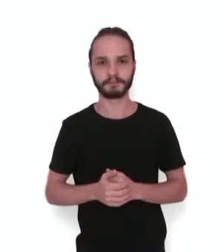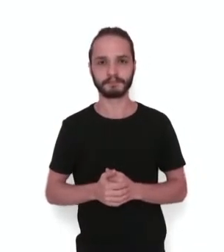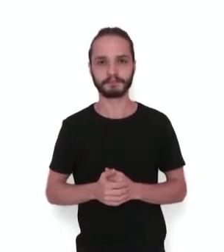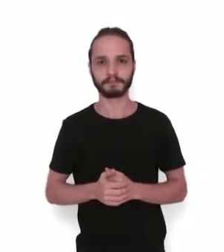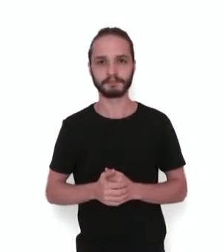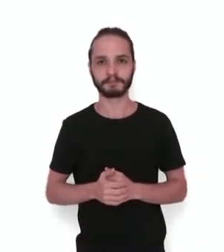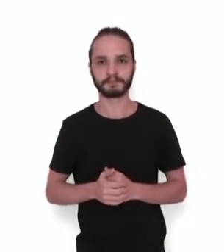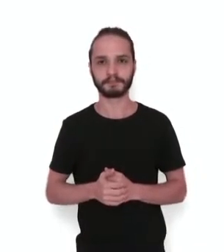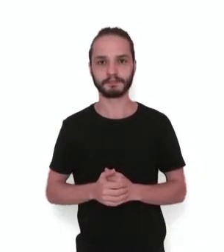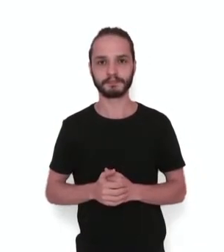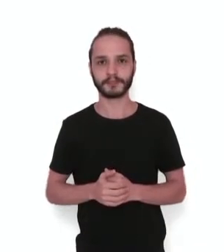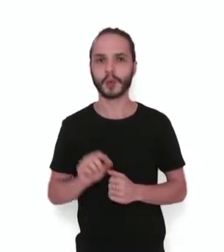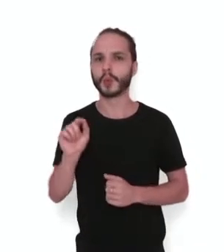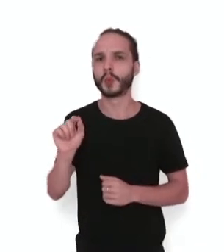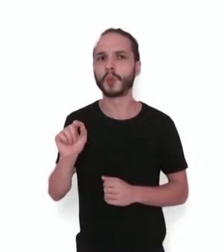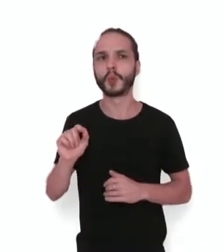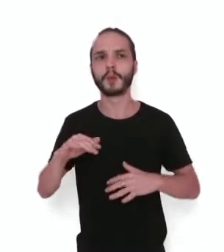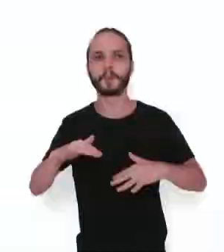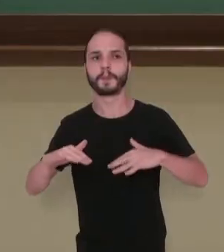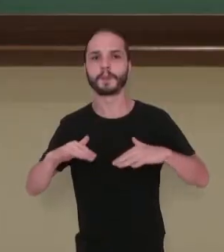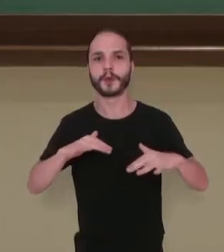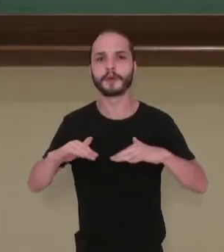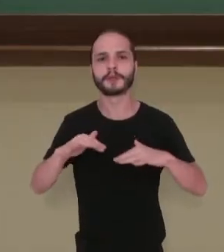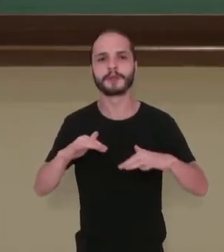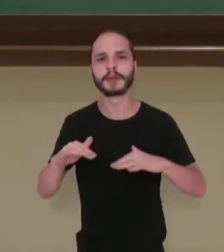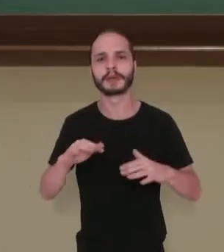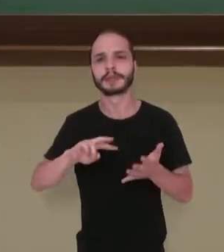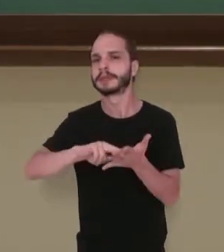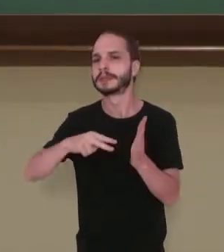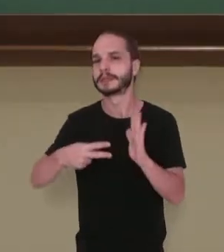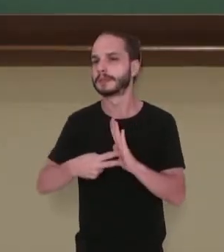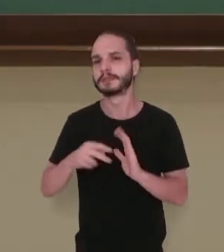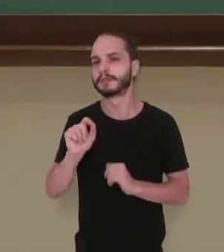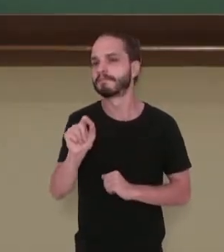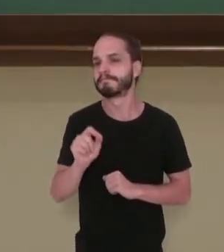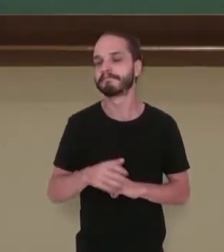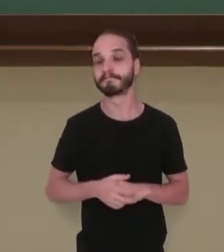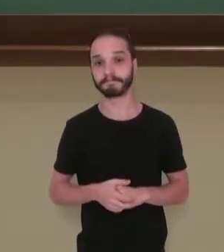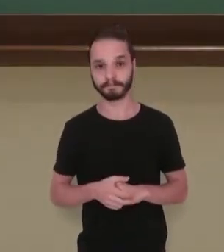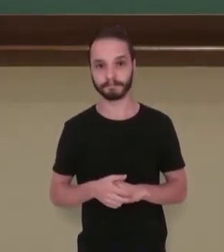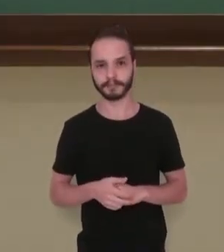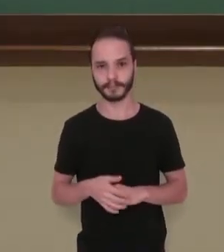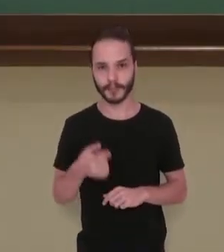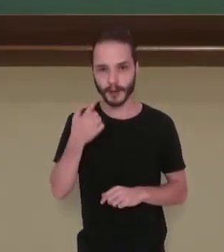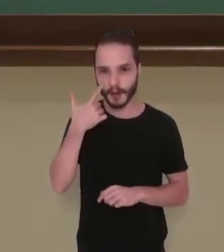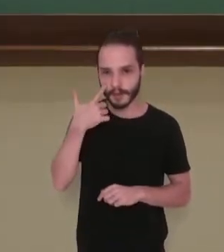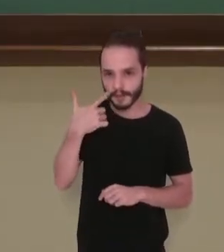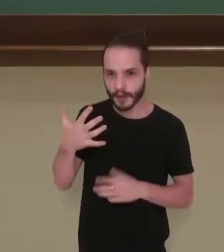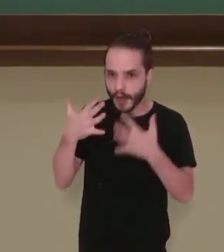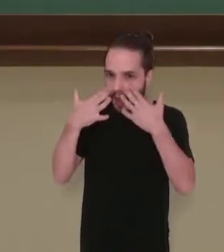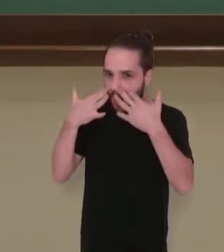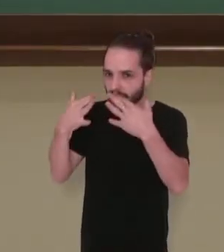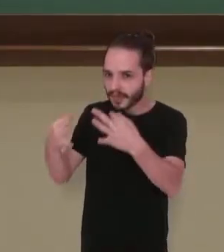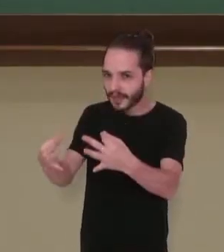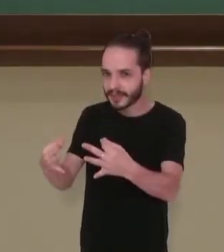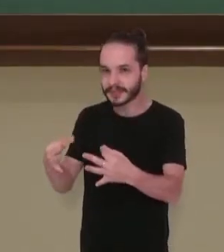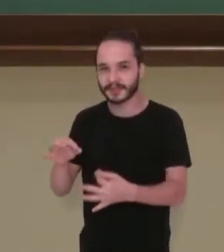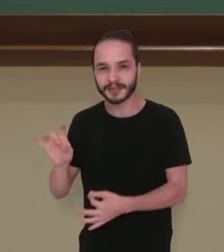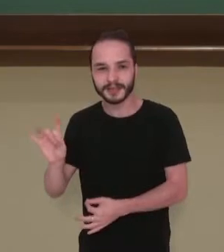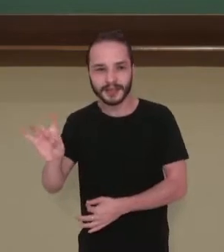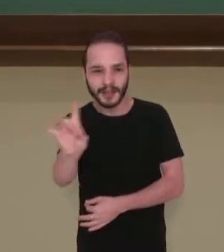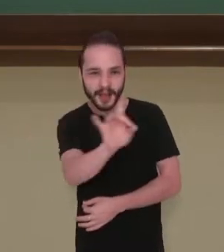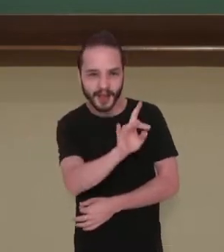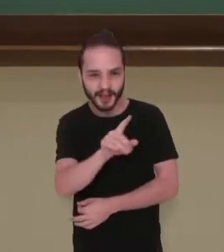O que esses movimentos sugerem? Olhe atentamente, claro, com seus olhares de